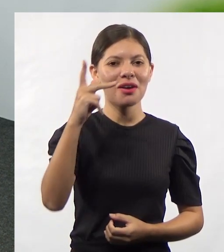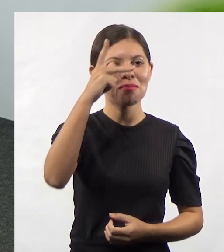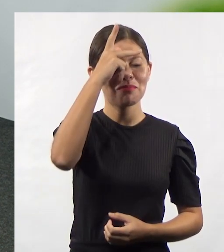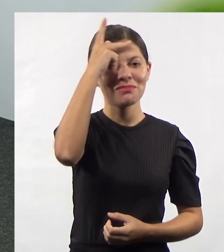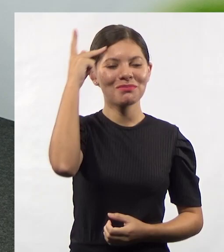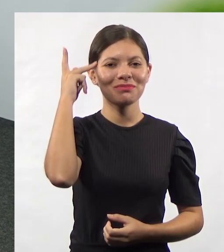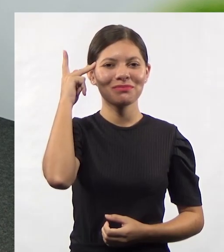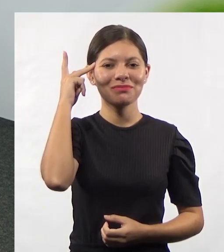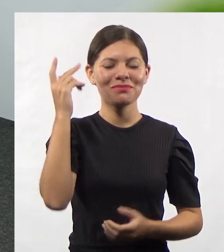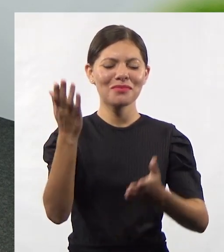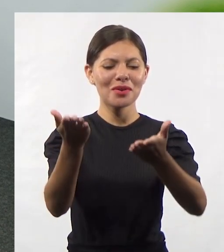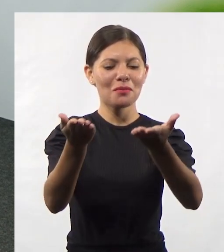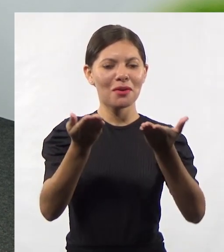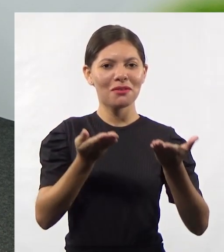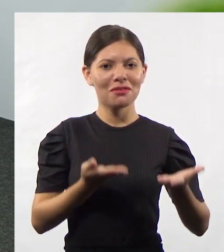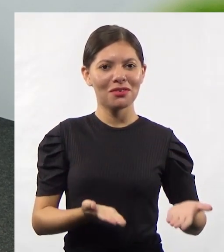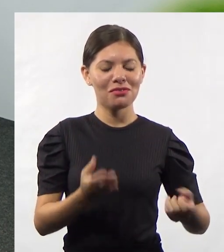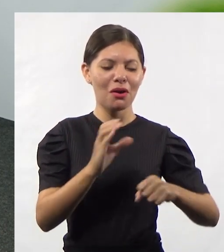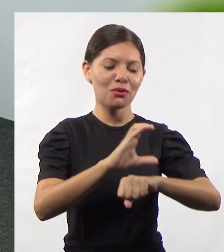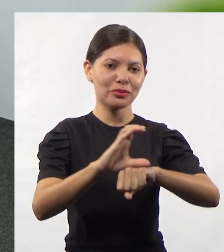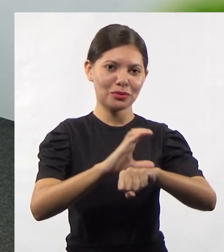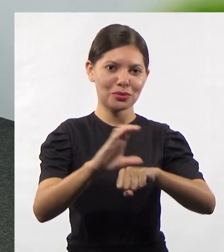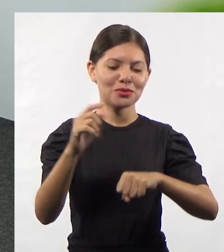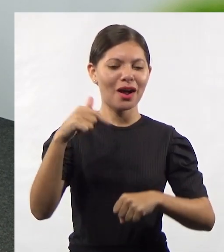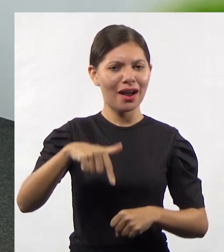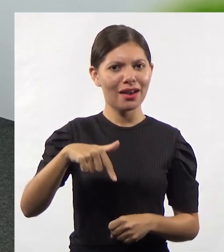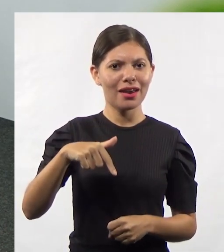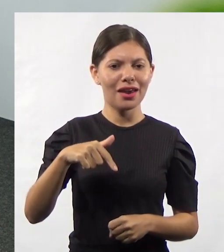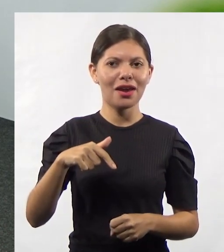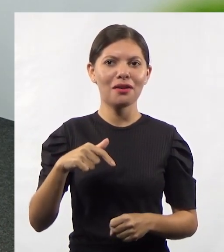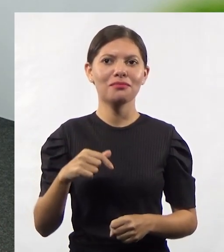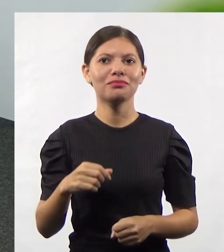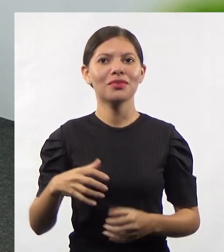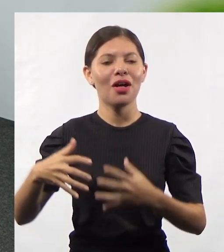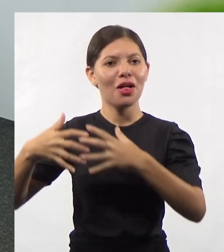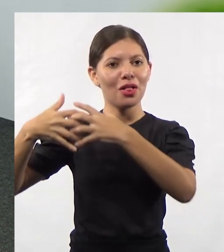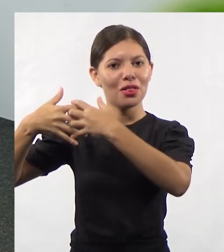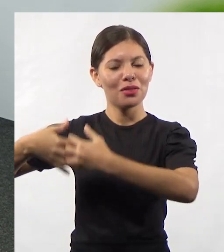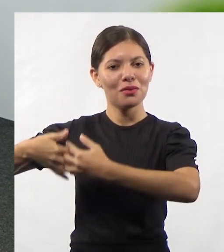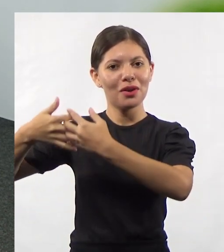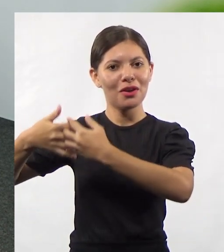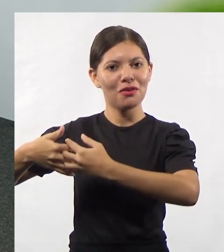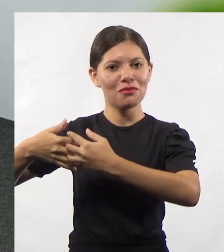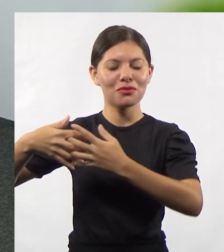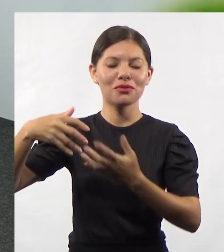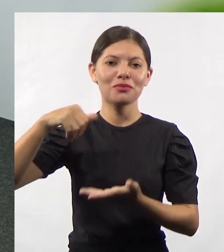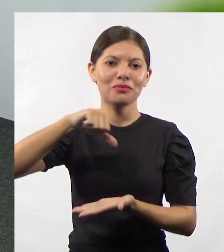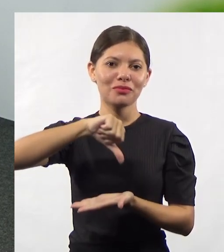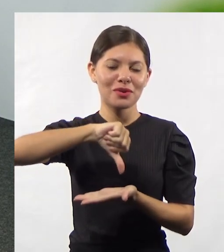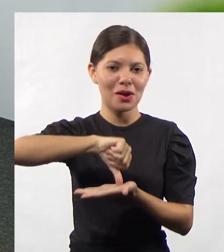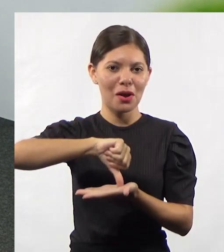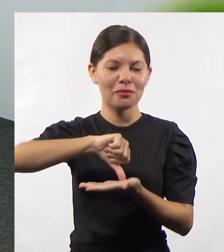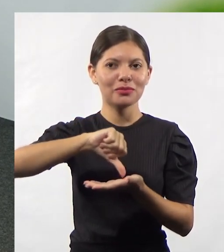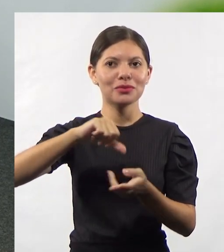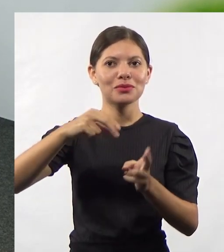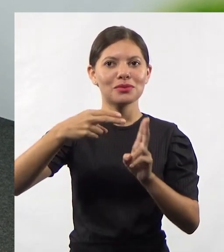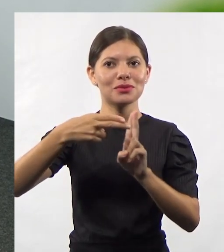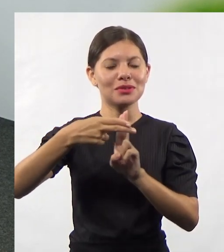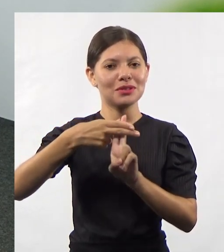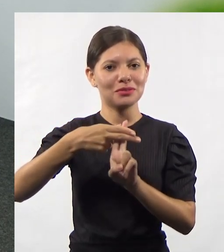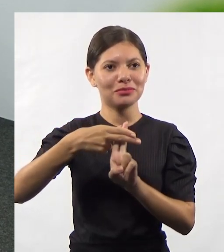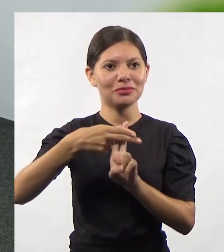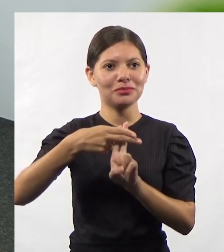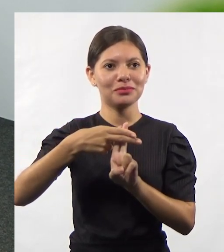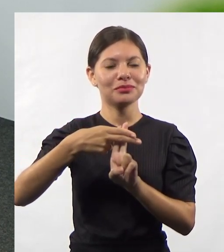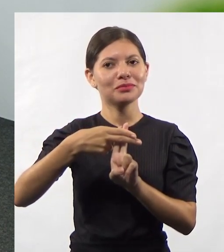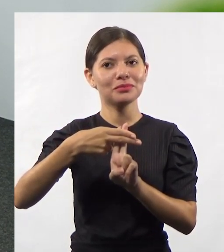Saudações, pessoas! Sejam bem-vindos aos cursos do Instituto Federal de Educação, Ciência e Tecnologia de Rondônia, o